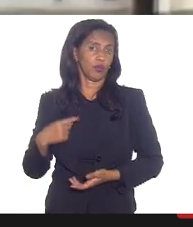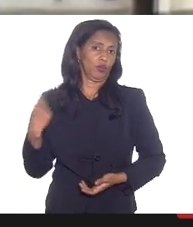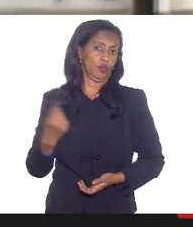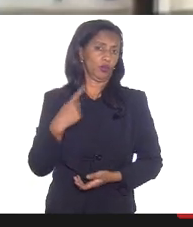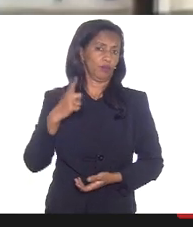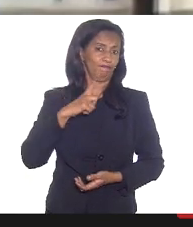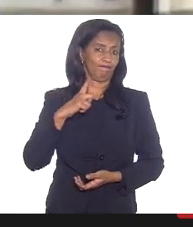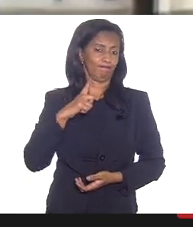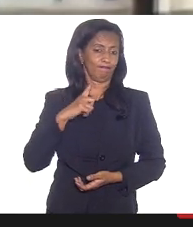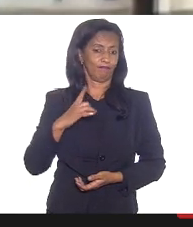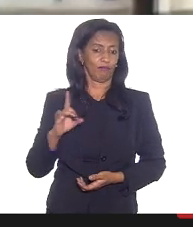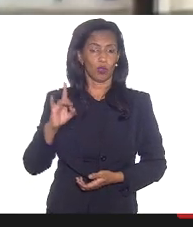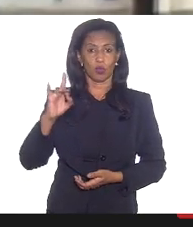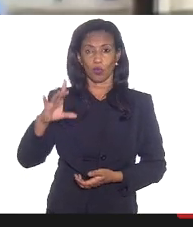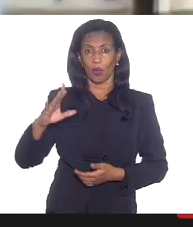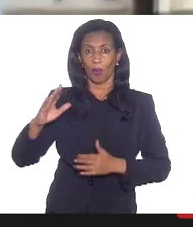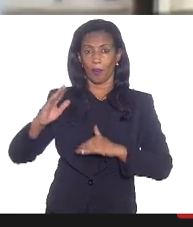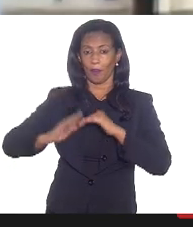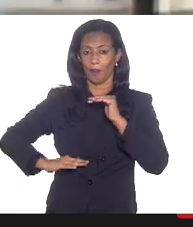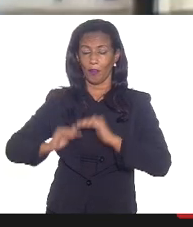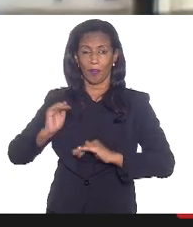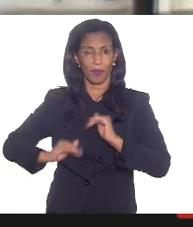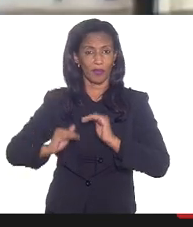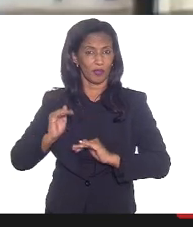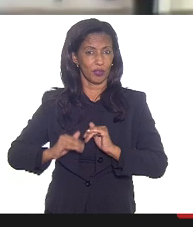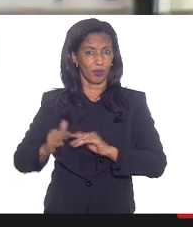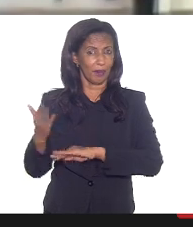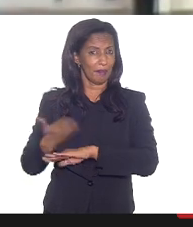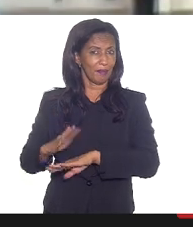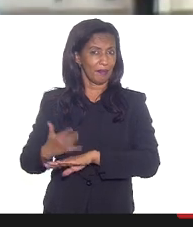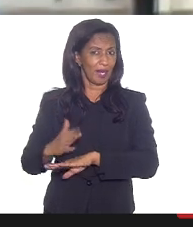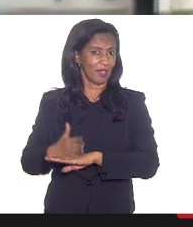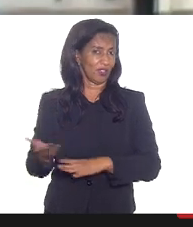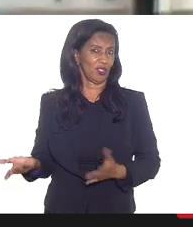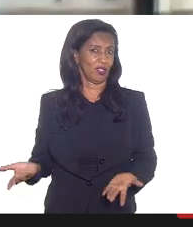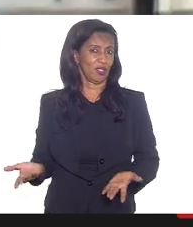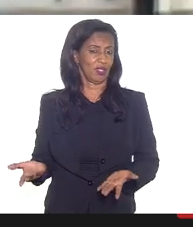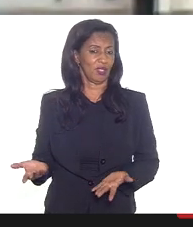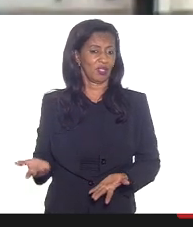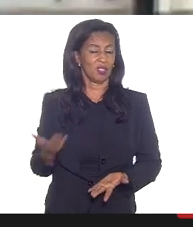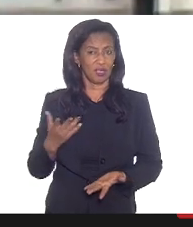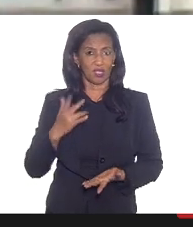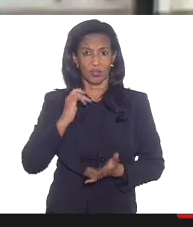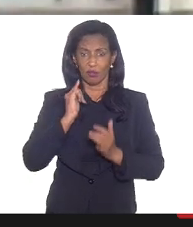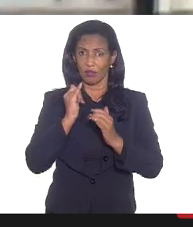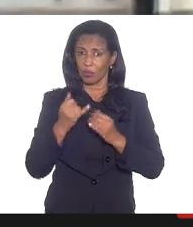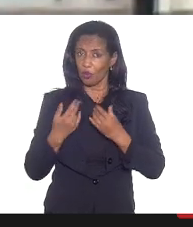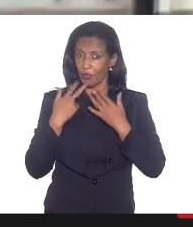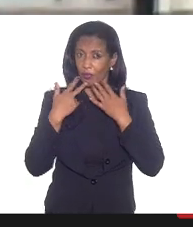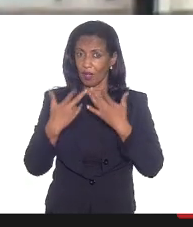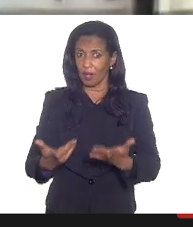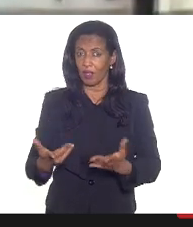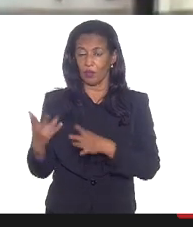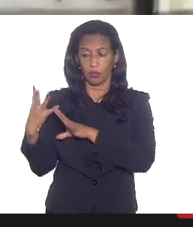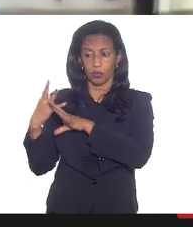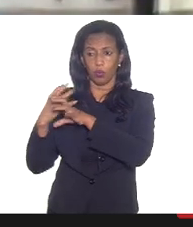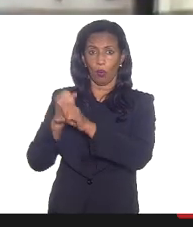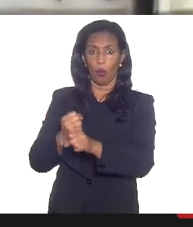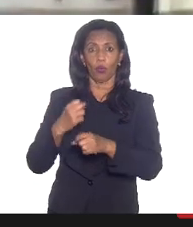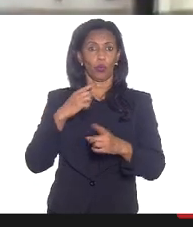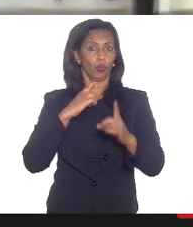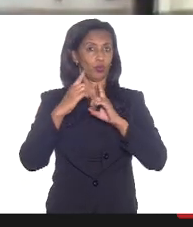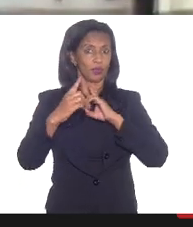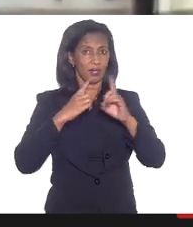teremos sobra de professor na prática. Então, isso são as preocupações que foram levantadas nos debates